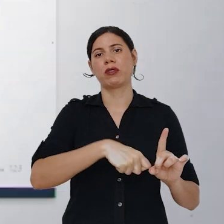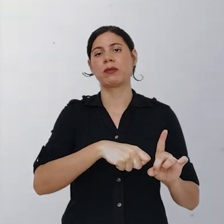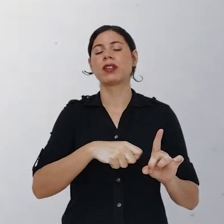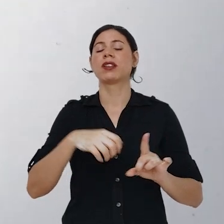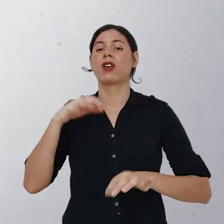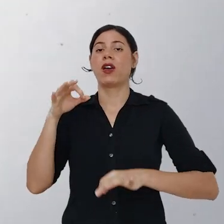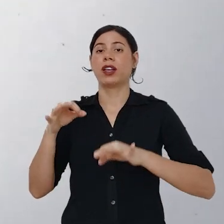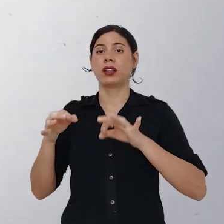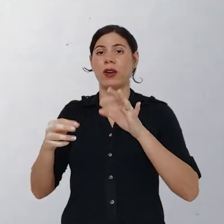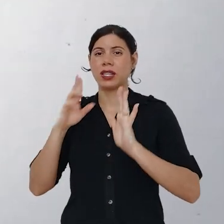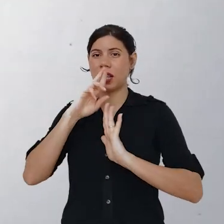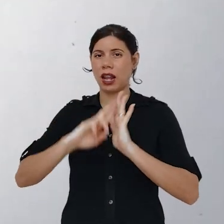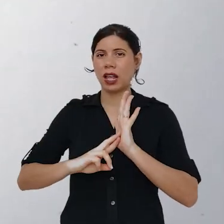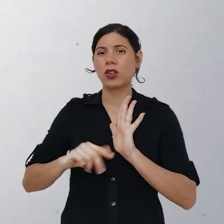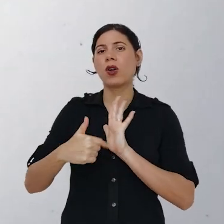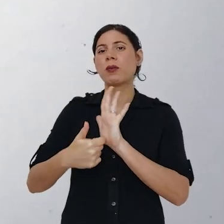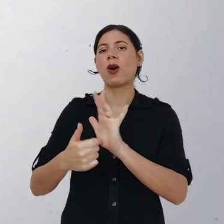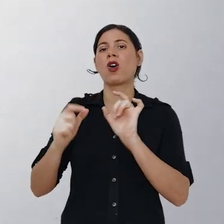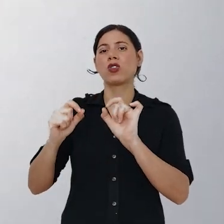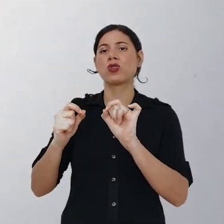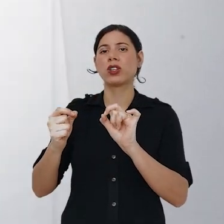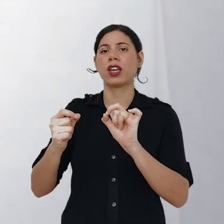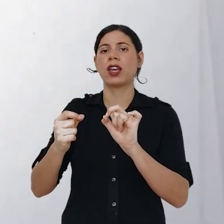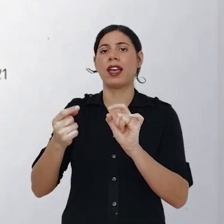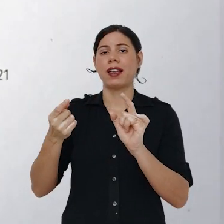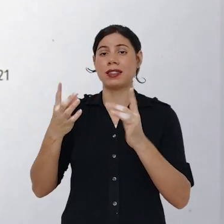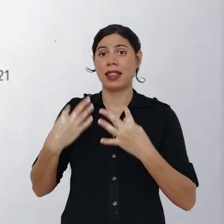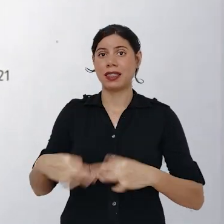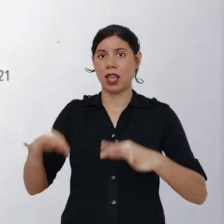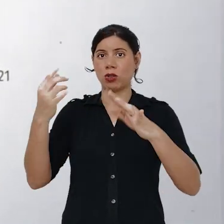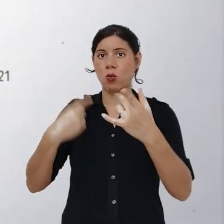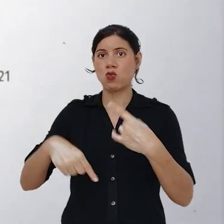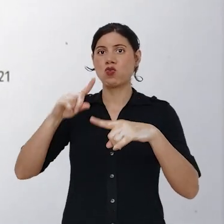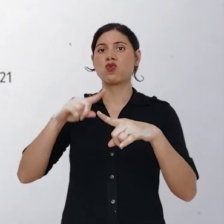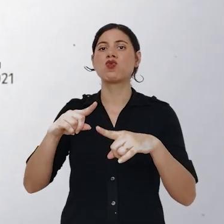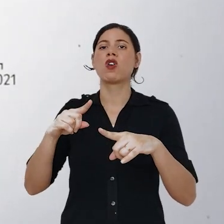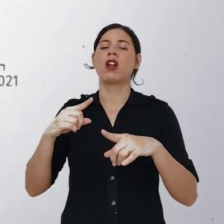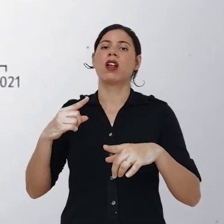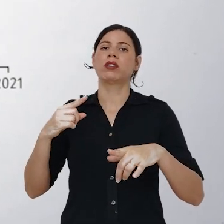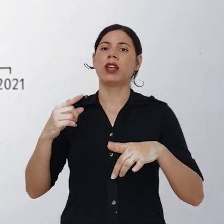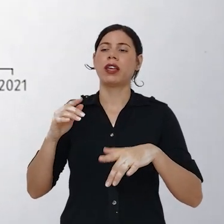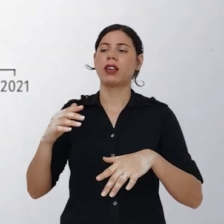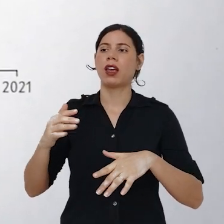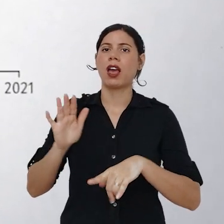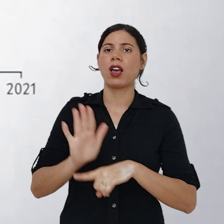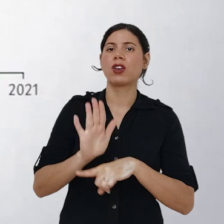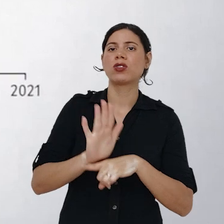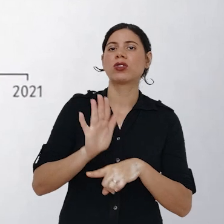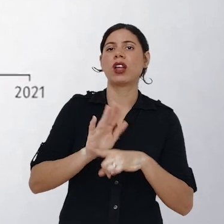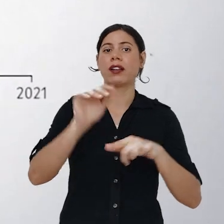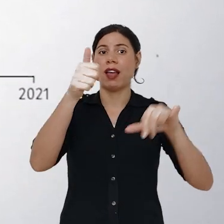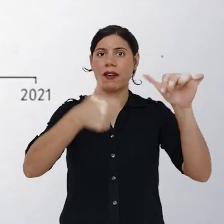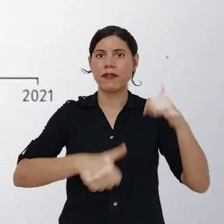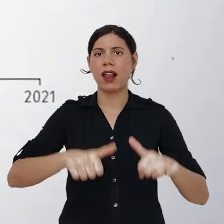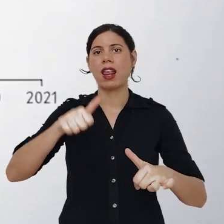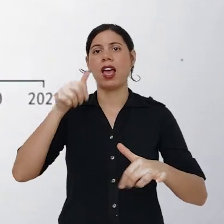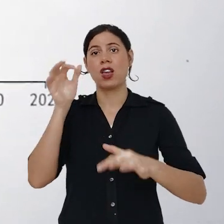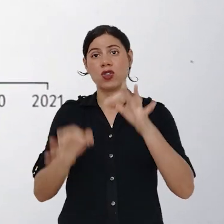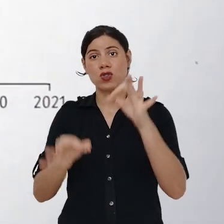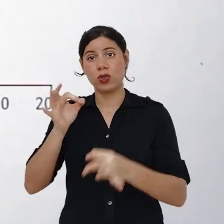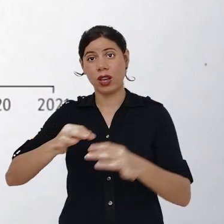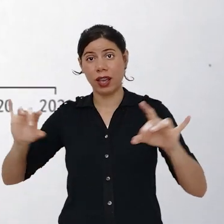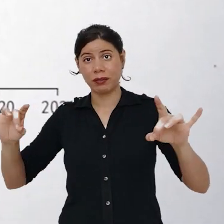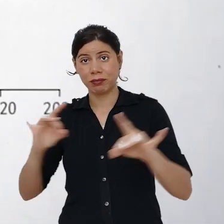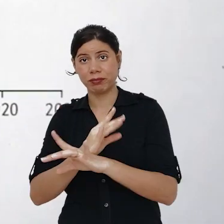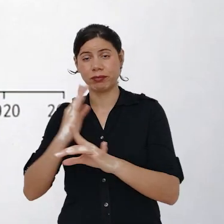em Números, o crescente ritmo de informatização tem aumentado a efetividade na análise, no julgamento e